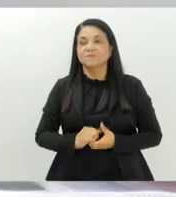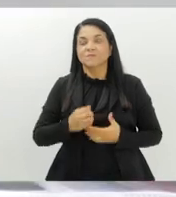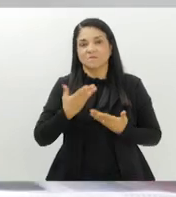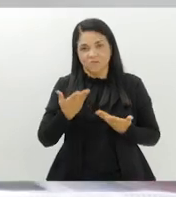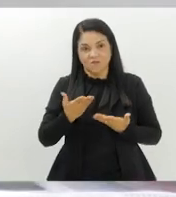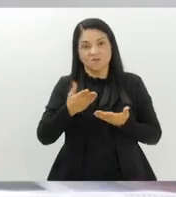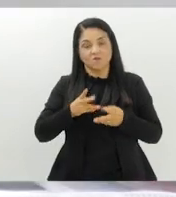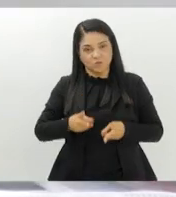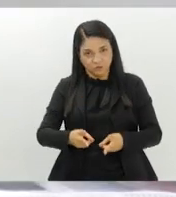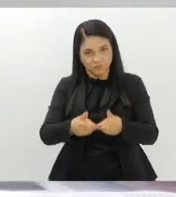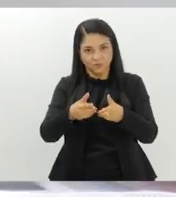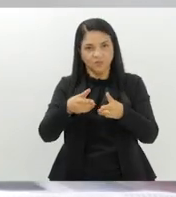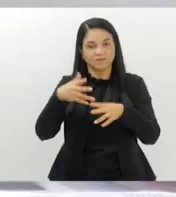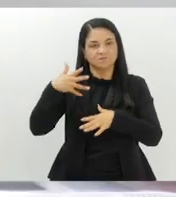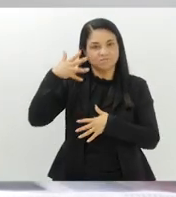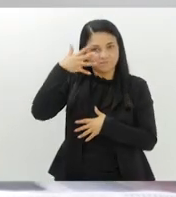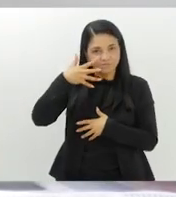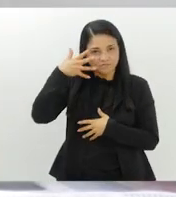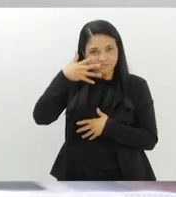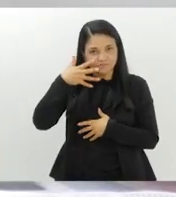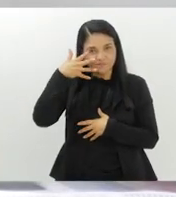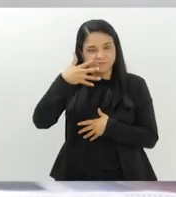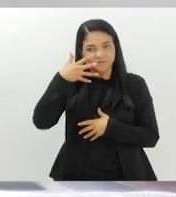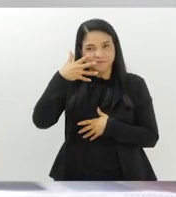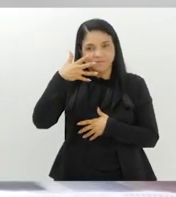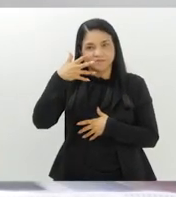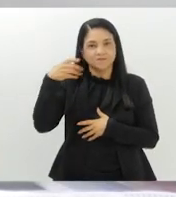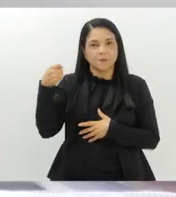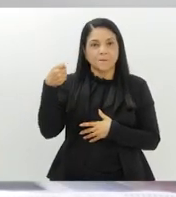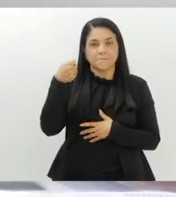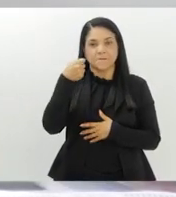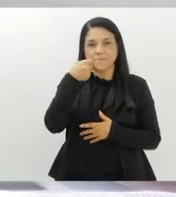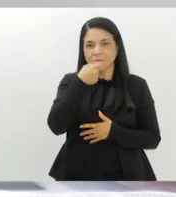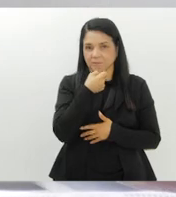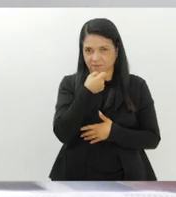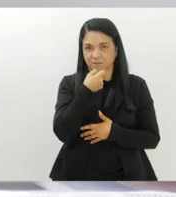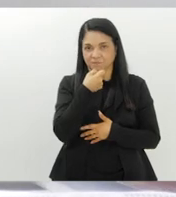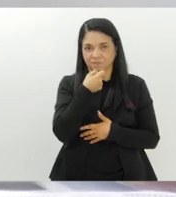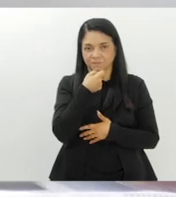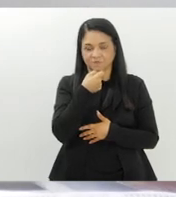Dando sequência, então, eu passo aqui.